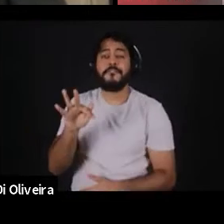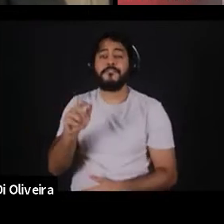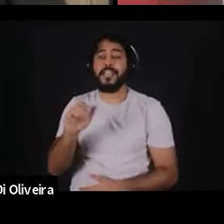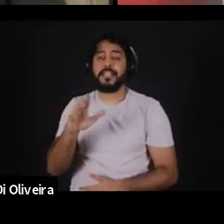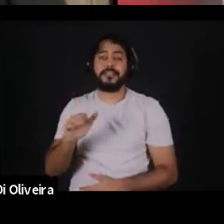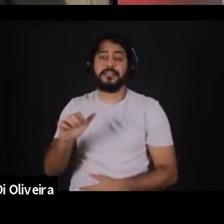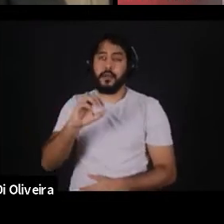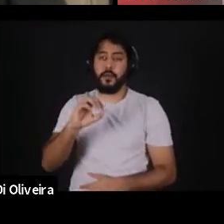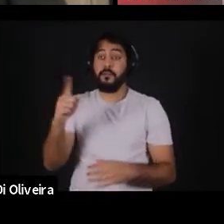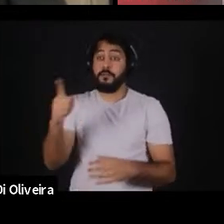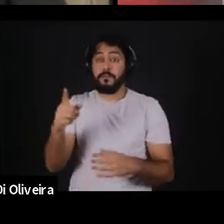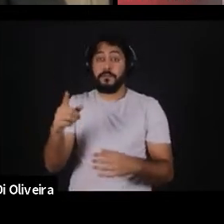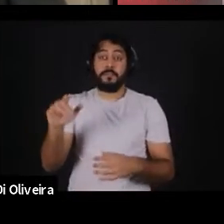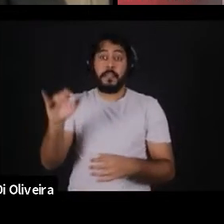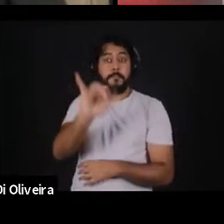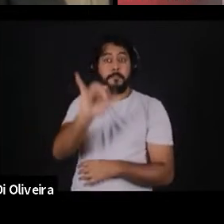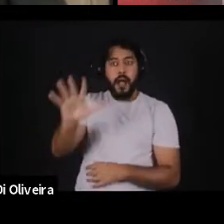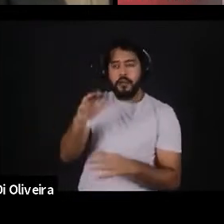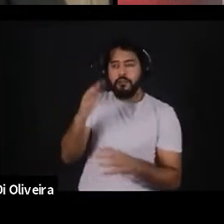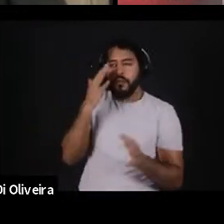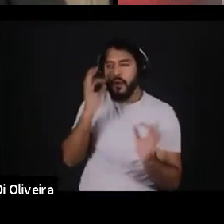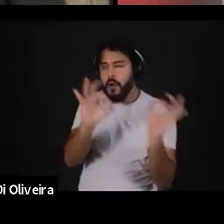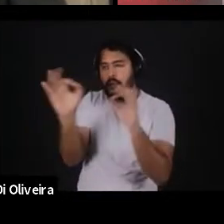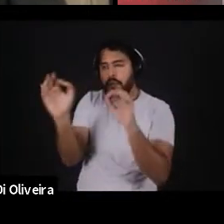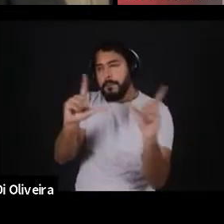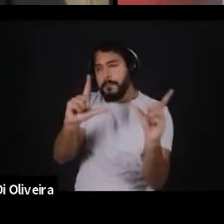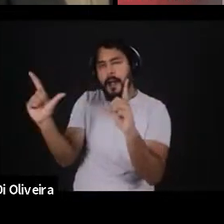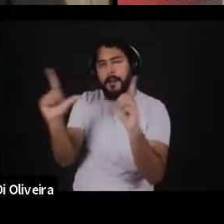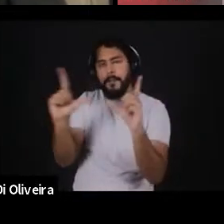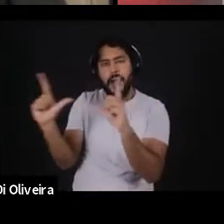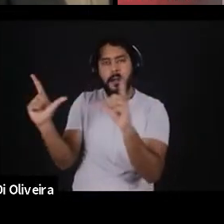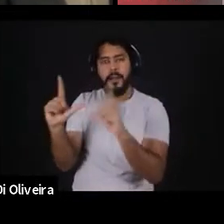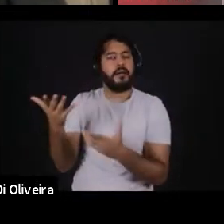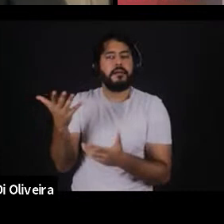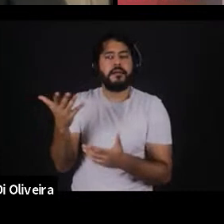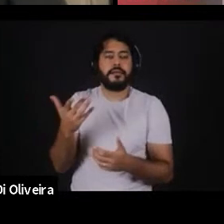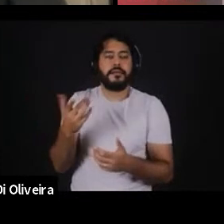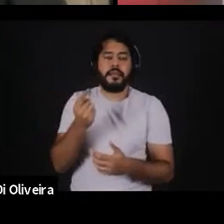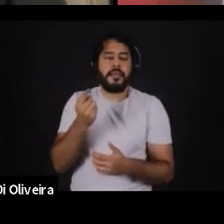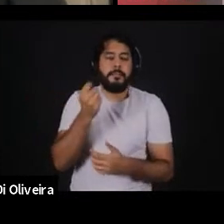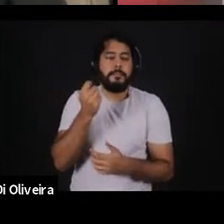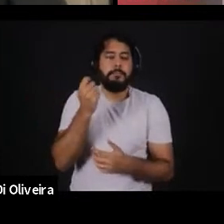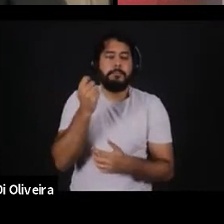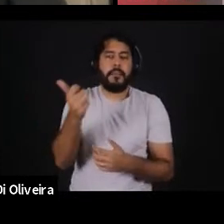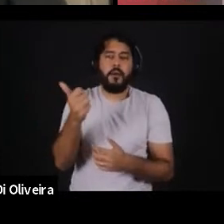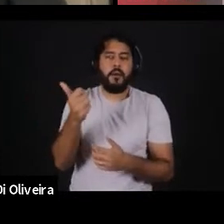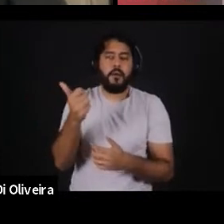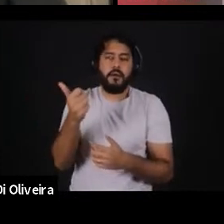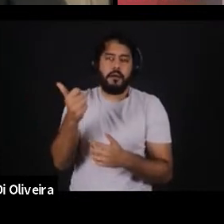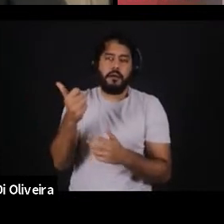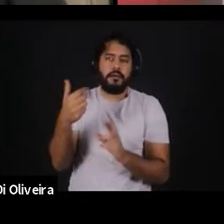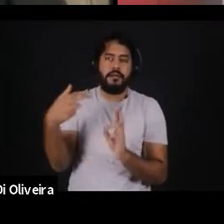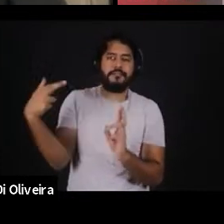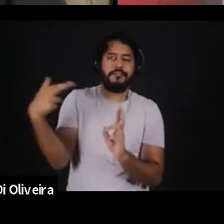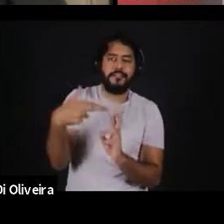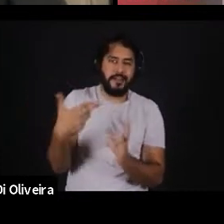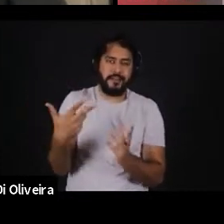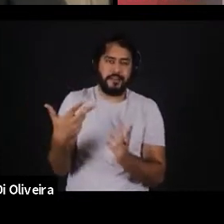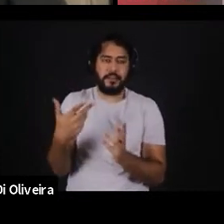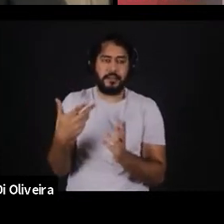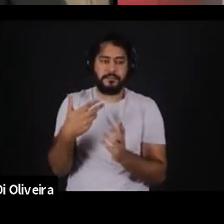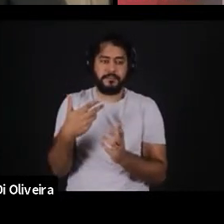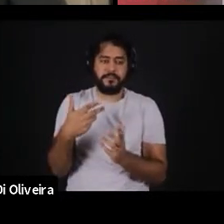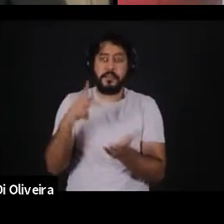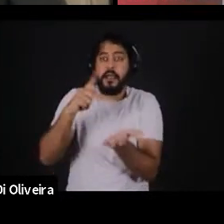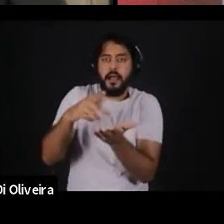As imagens já tem poucas referências que falem sobre isso, assim, poucas. Acho que a gente